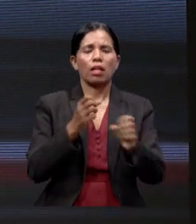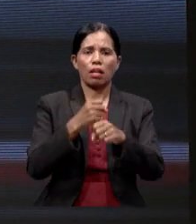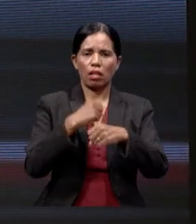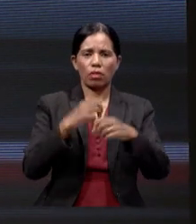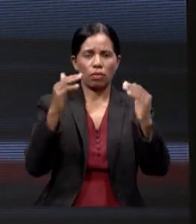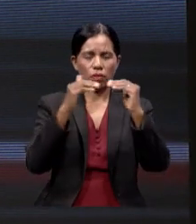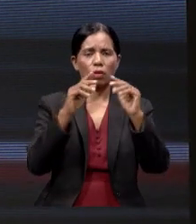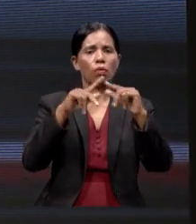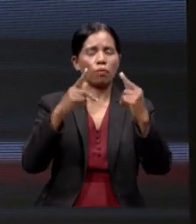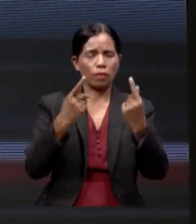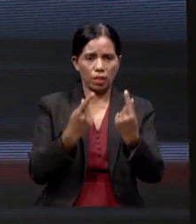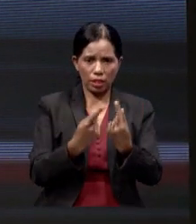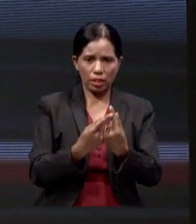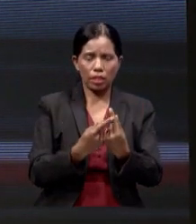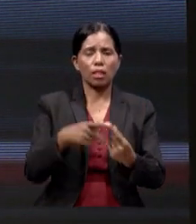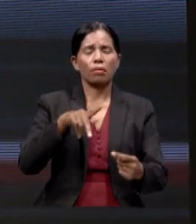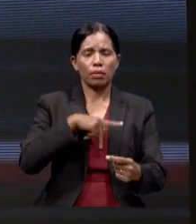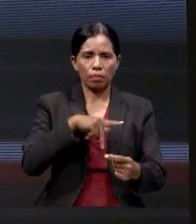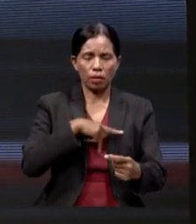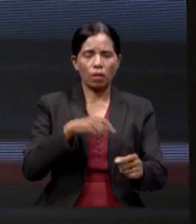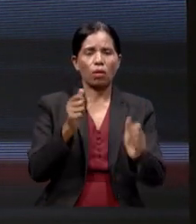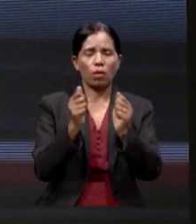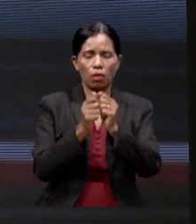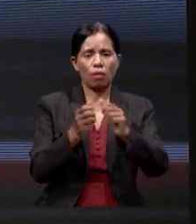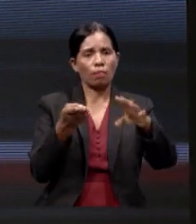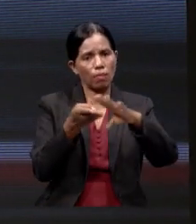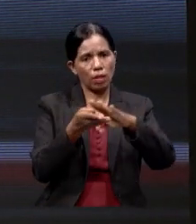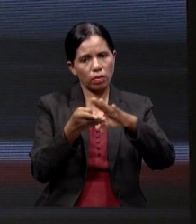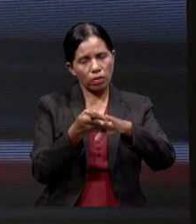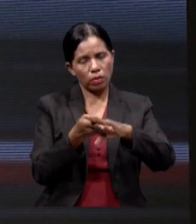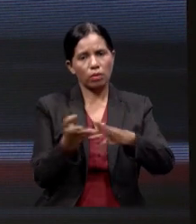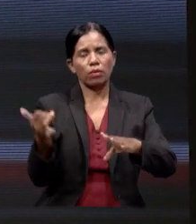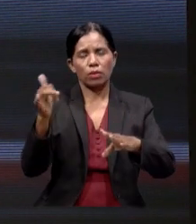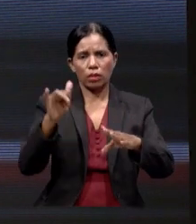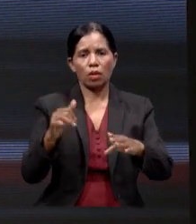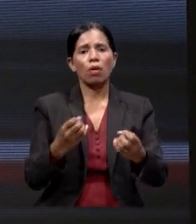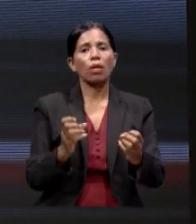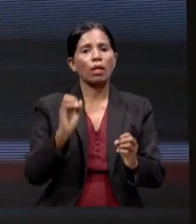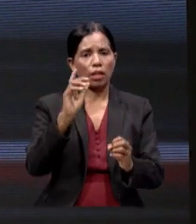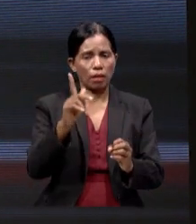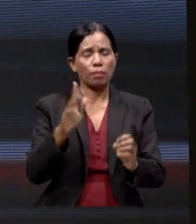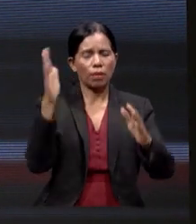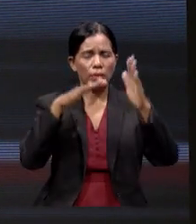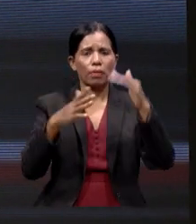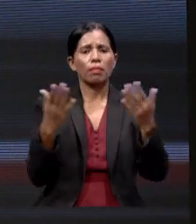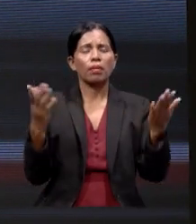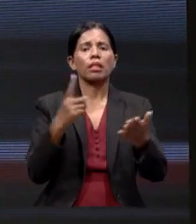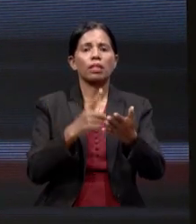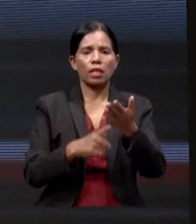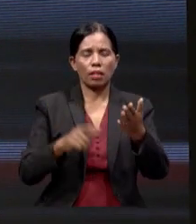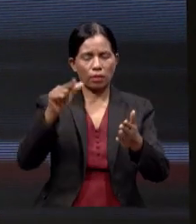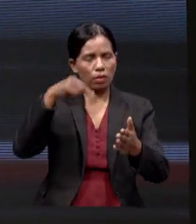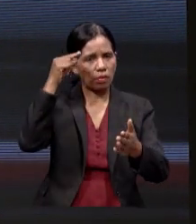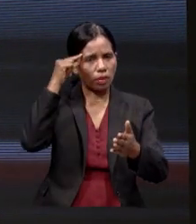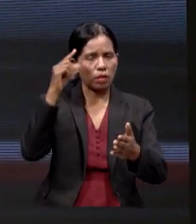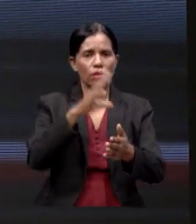setor privado para o banku setor finansiera para hare, oke, okay, problema ne ya nebe, i depois saida maka guvernu. O